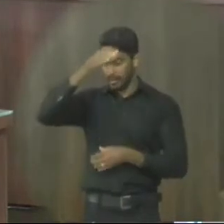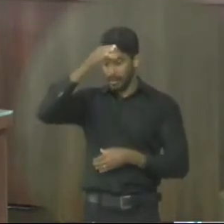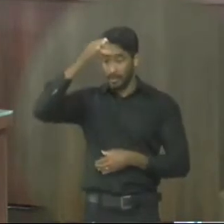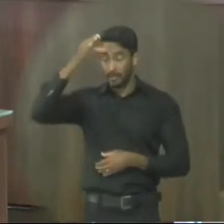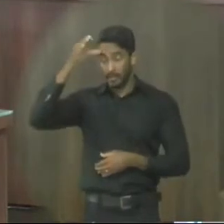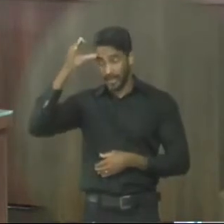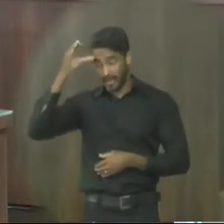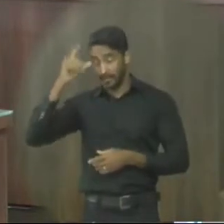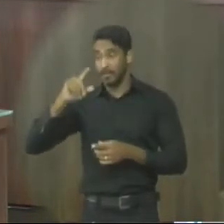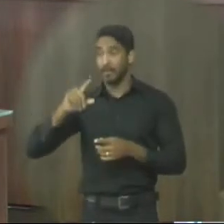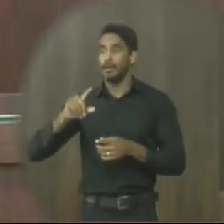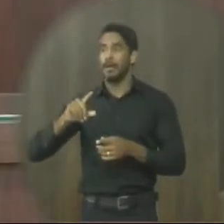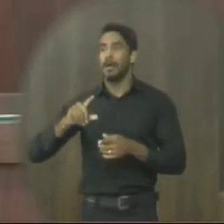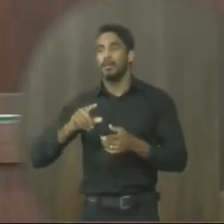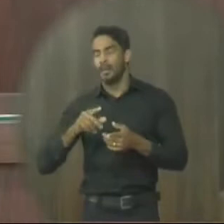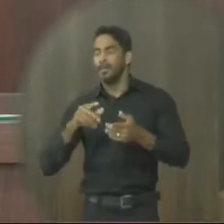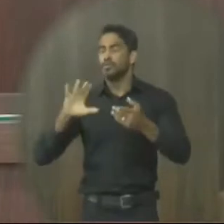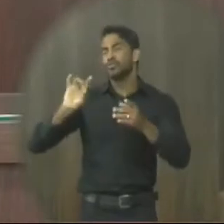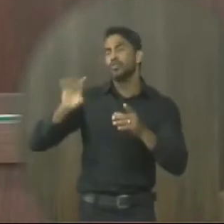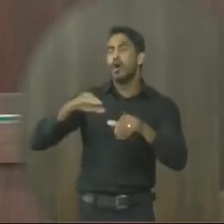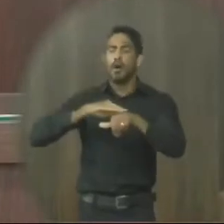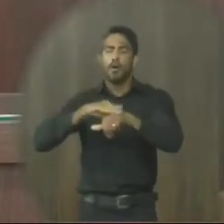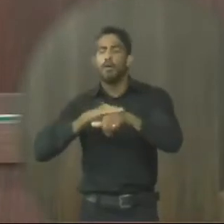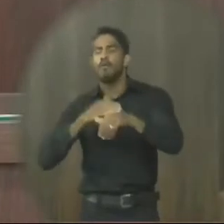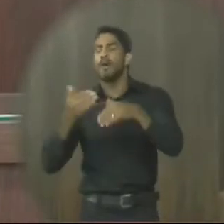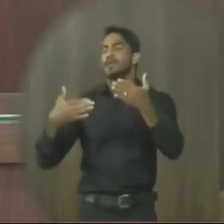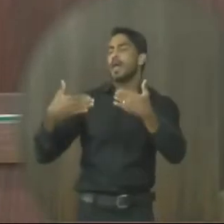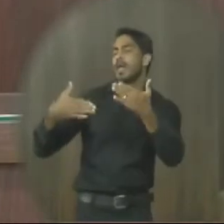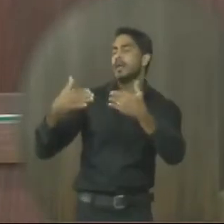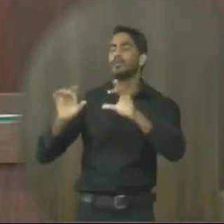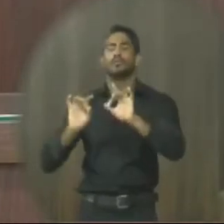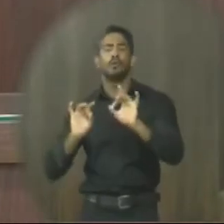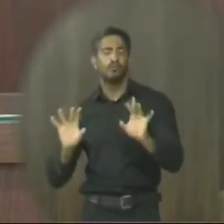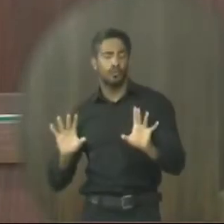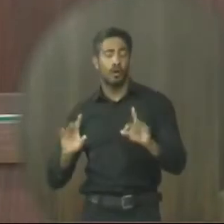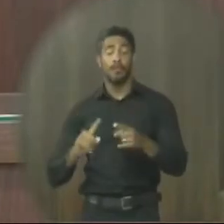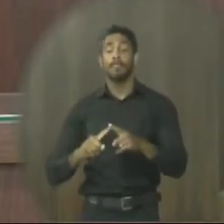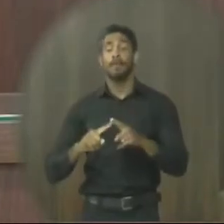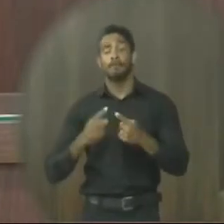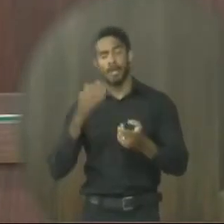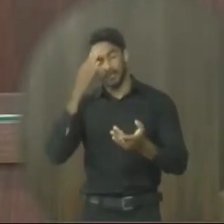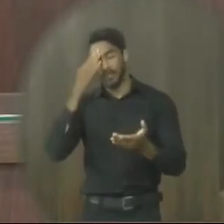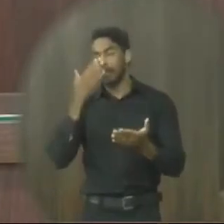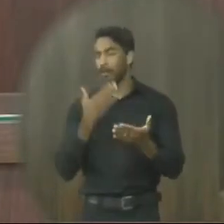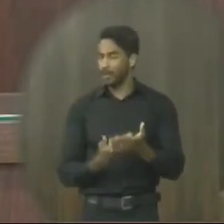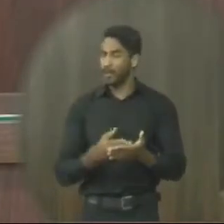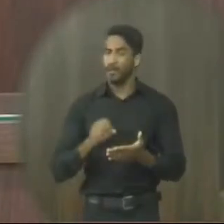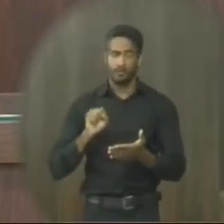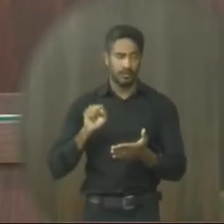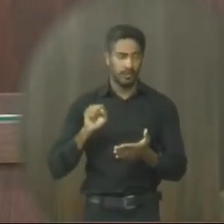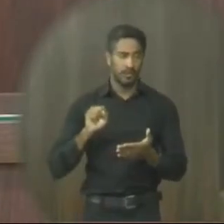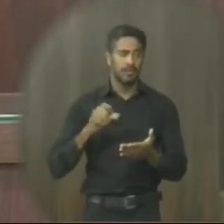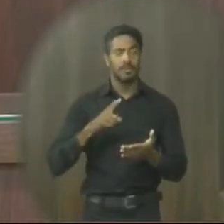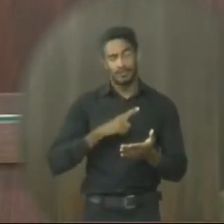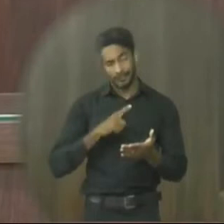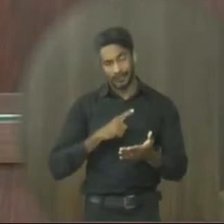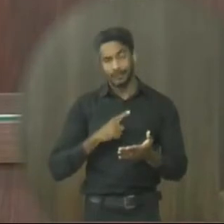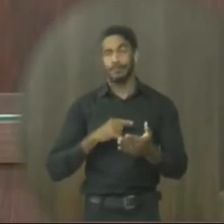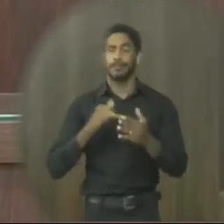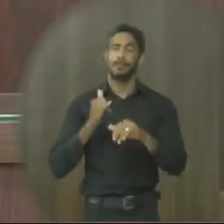Isso nada formal, uma conversa verbalmente. Então, assim, creio que tem que arrumar uma